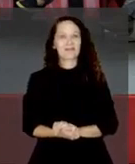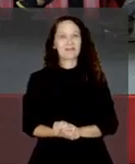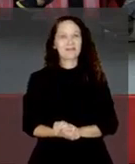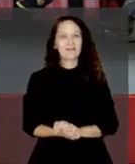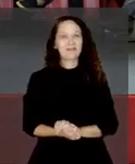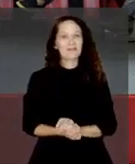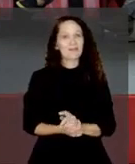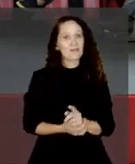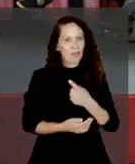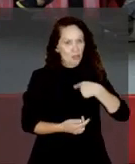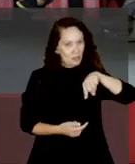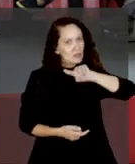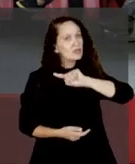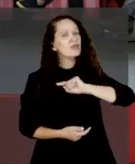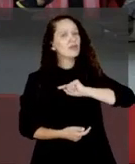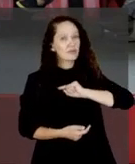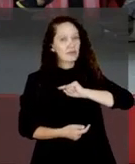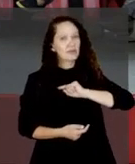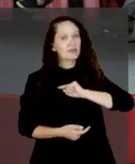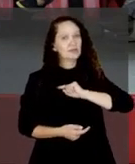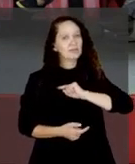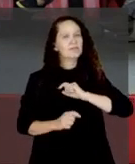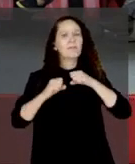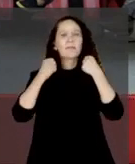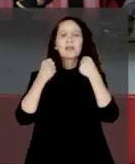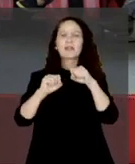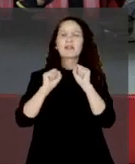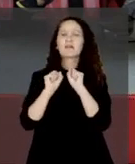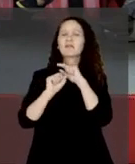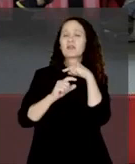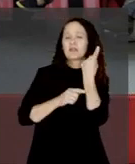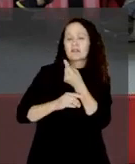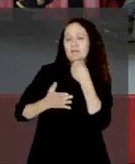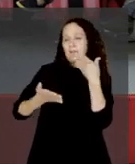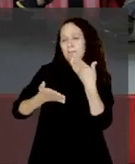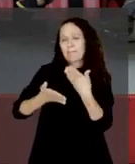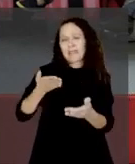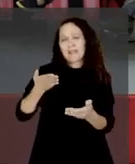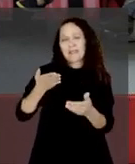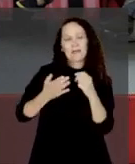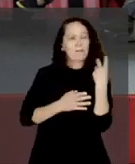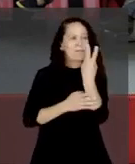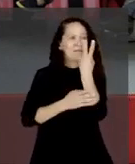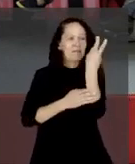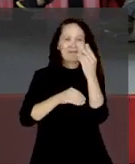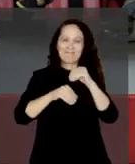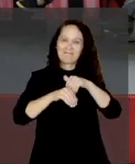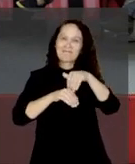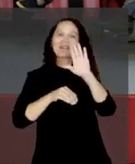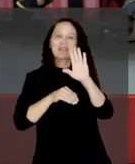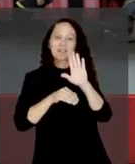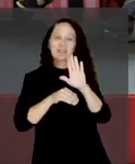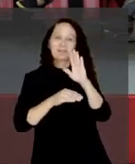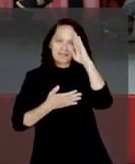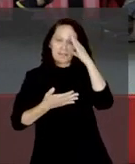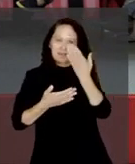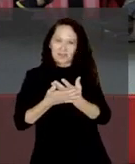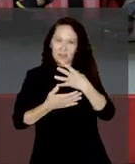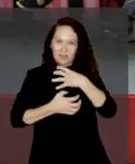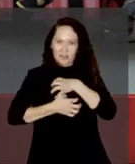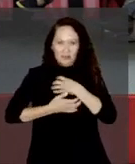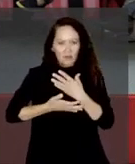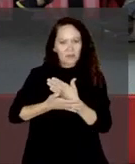7ª gestão do PT em Diadema. E nós voltamos depois de 8 anos. Foi a primeira cidade que nós